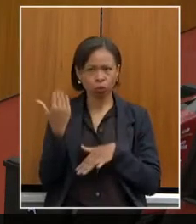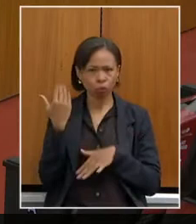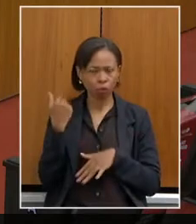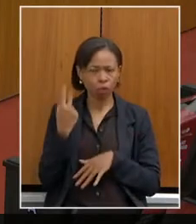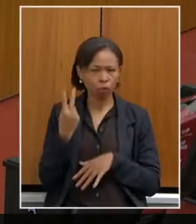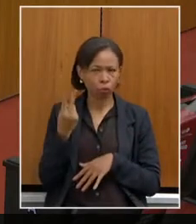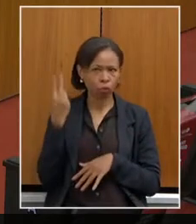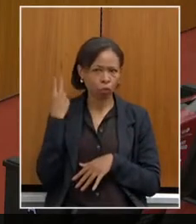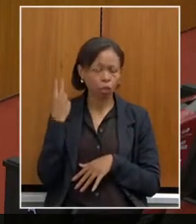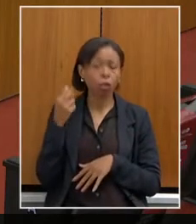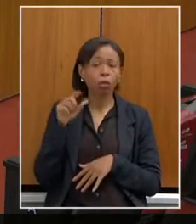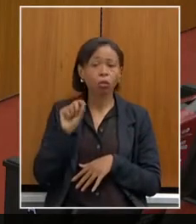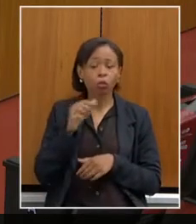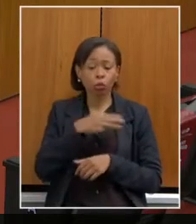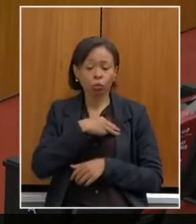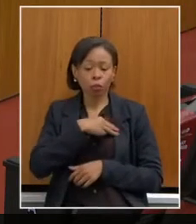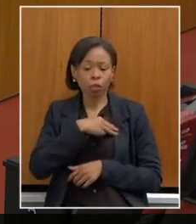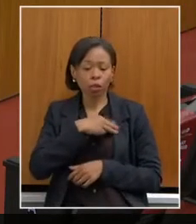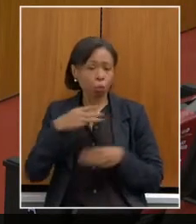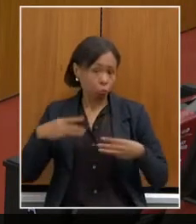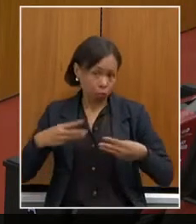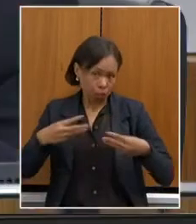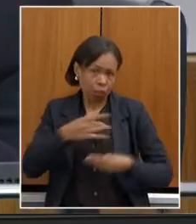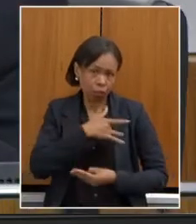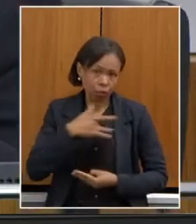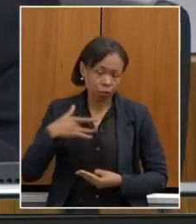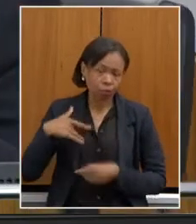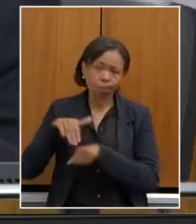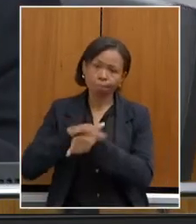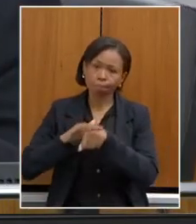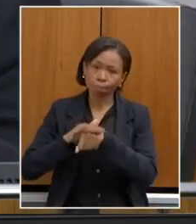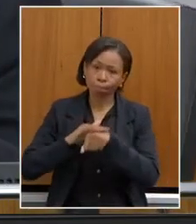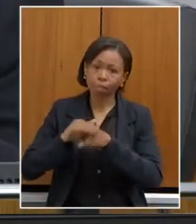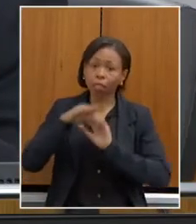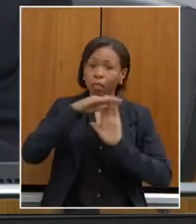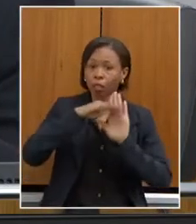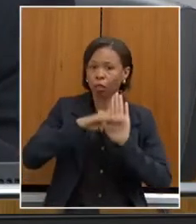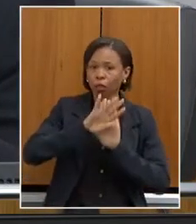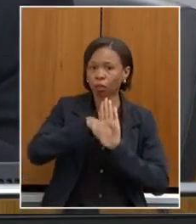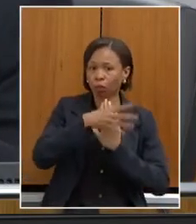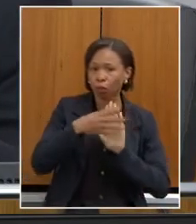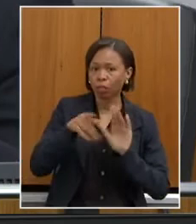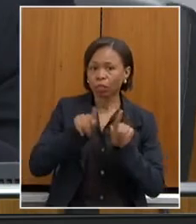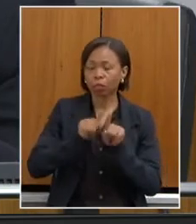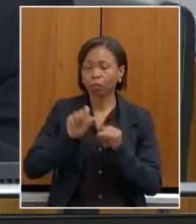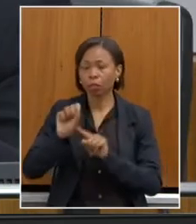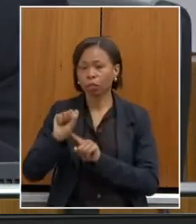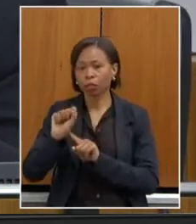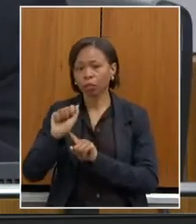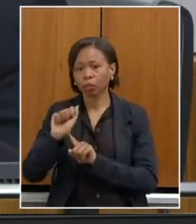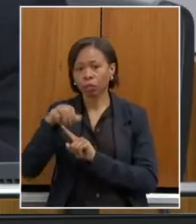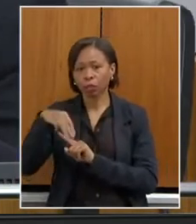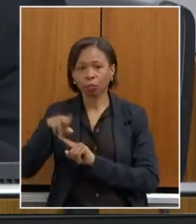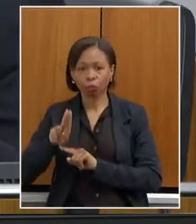discutir o financiamento não só da tabela como do SAMU o governo federal parou de